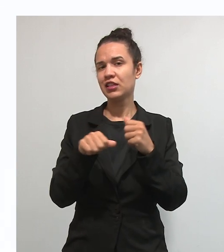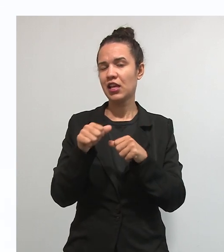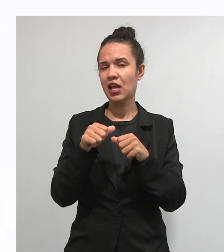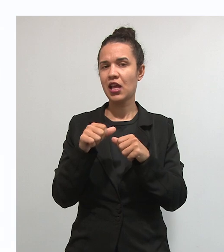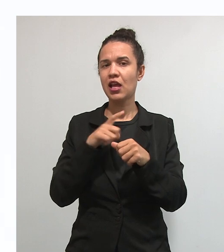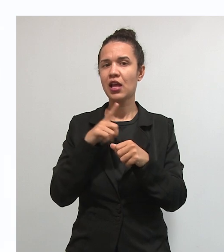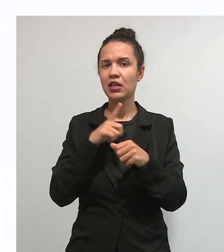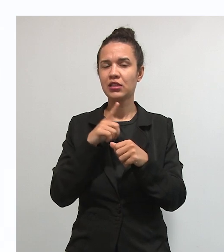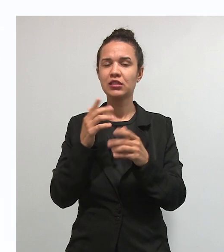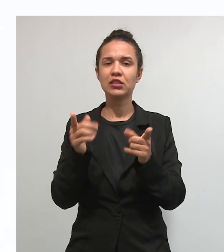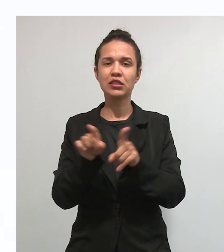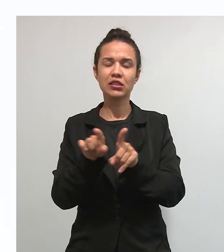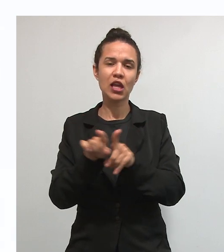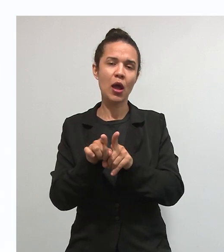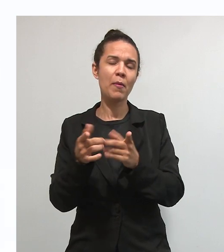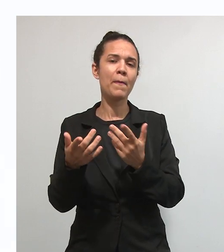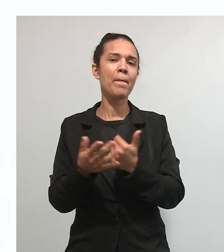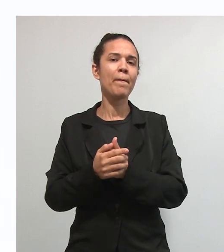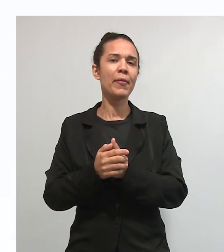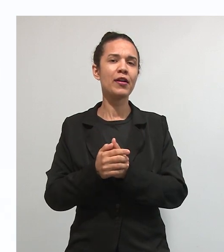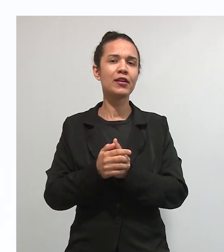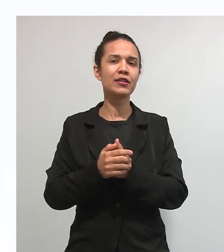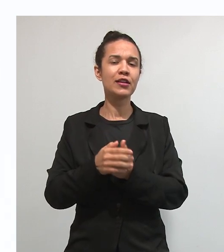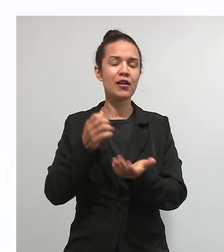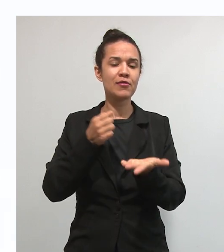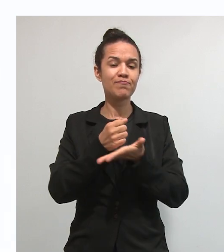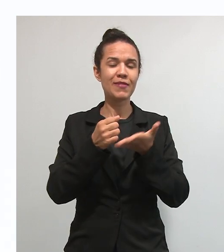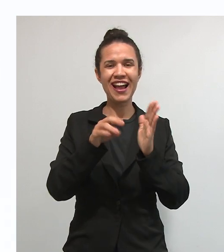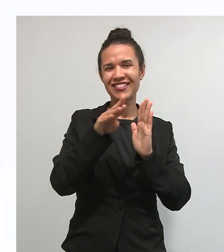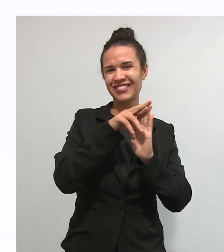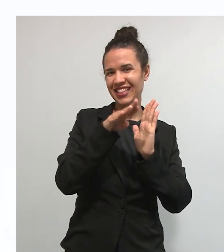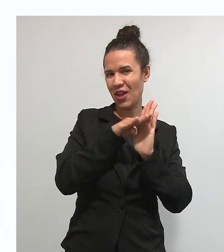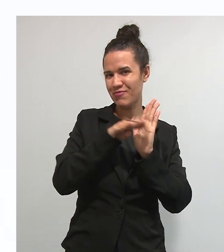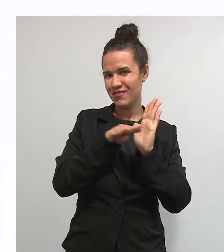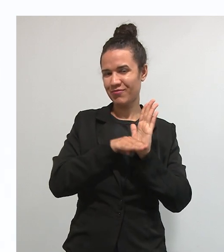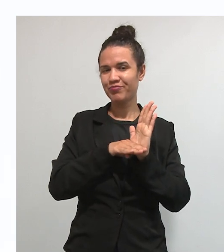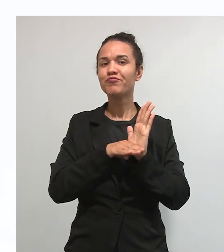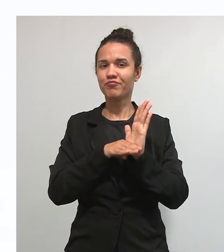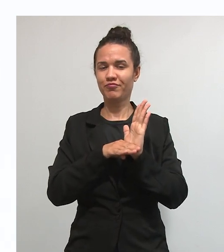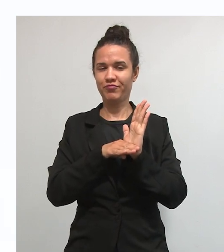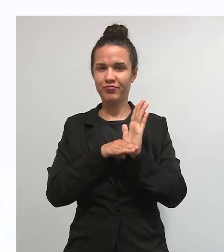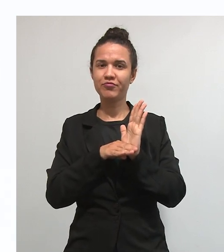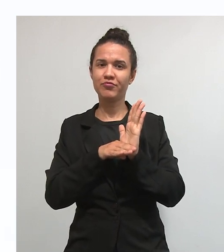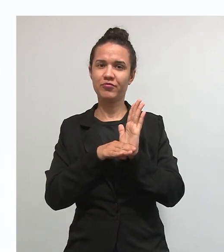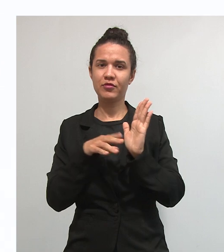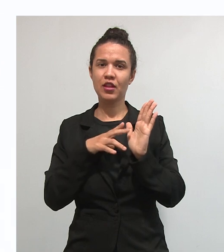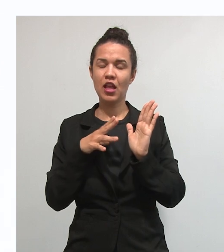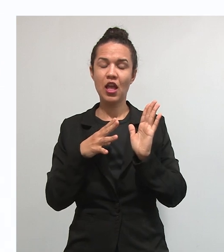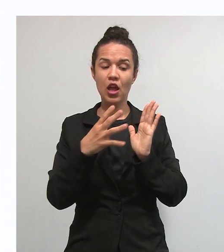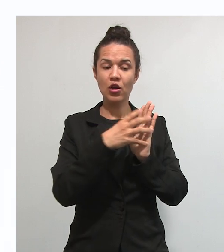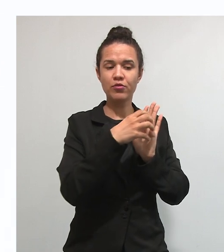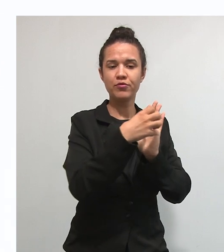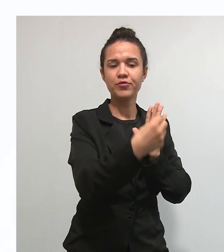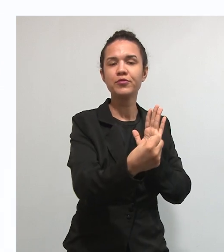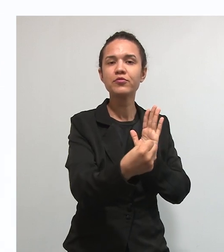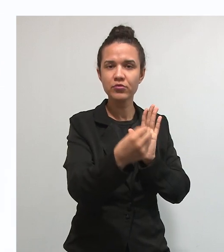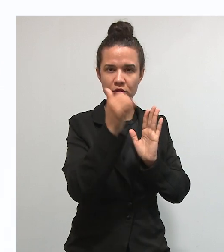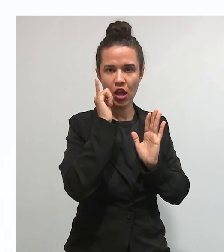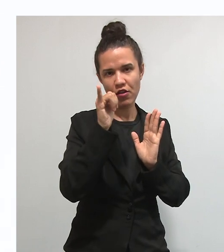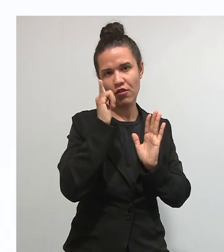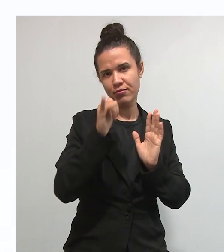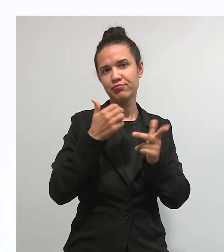e baseado também nos seus princípios, e são de lá que são extraídas essas